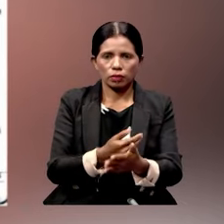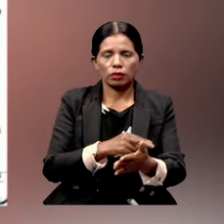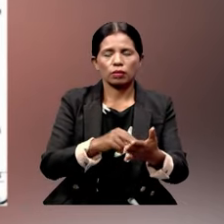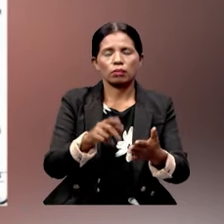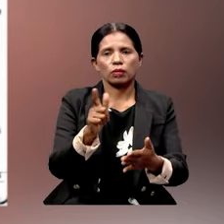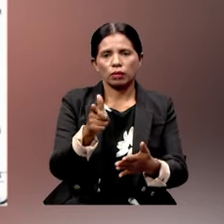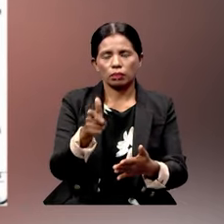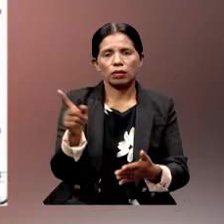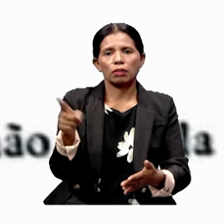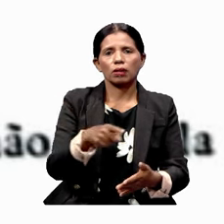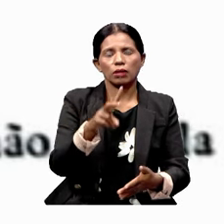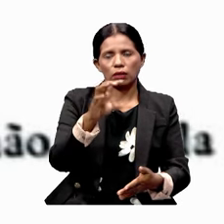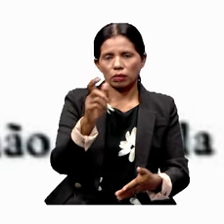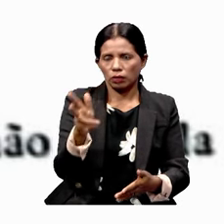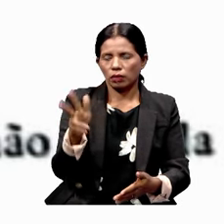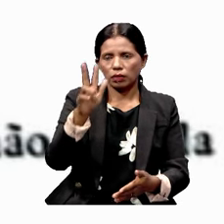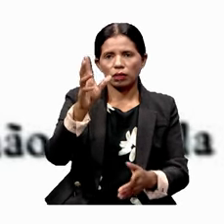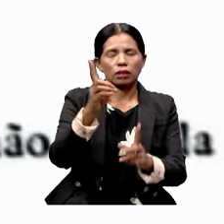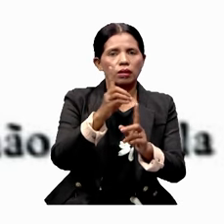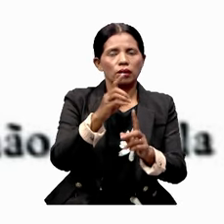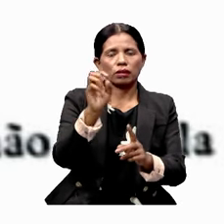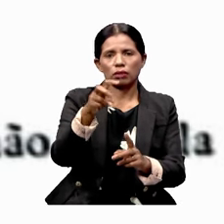rihun rua ruanulo recintolo e haloran san lu